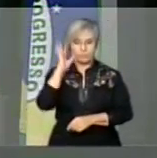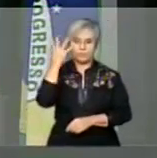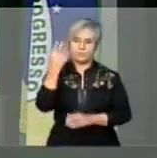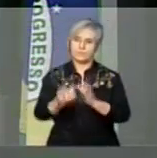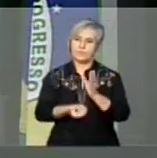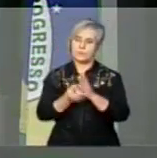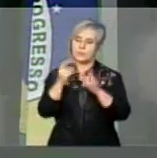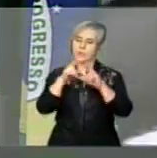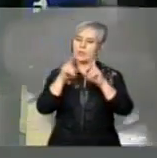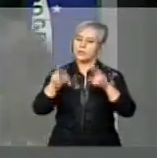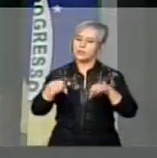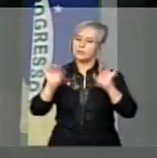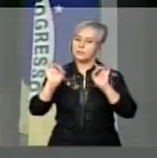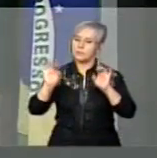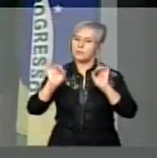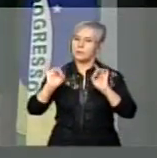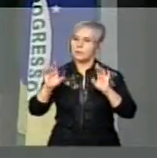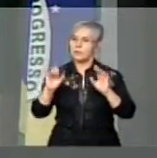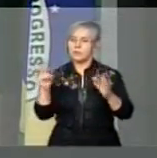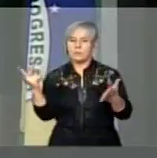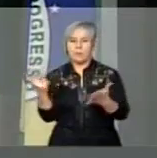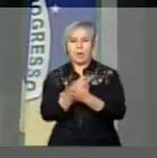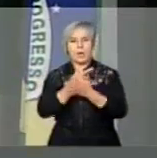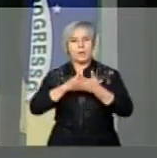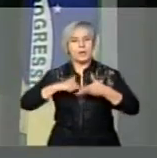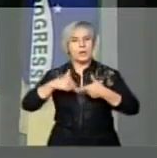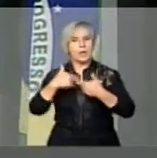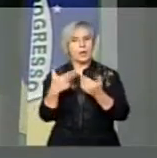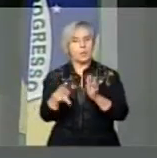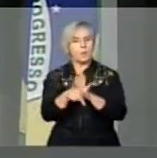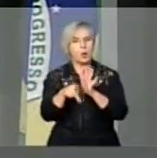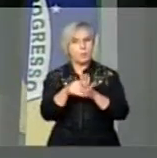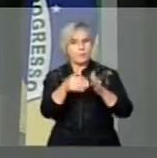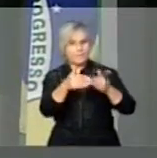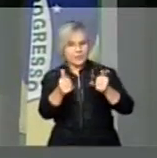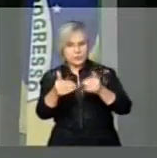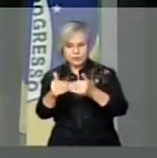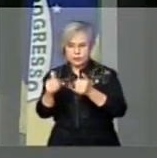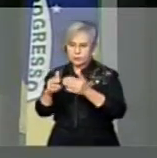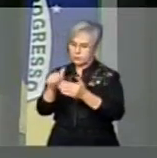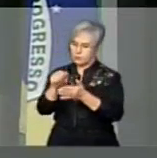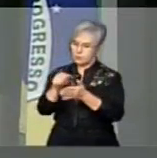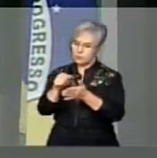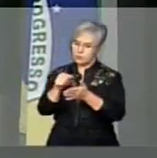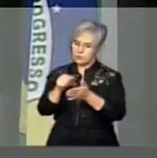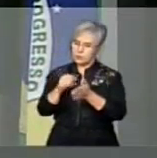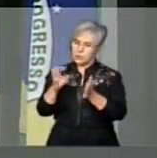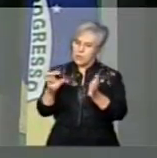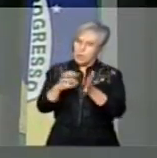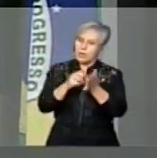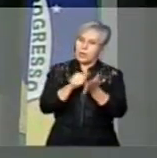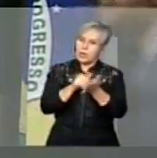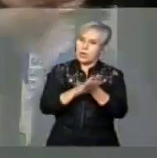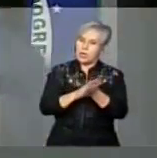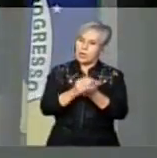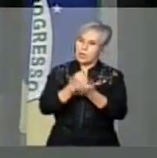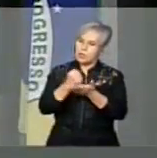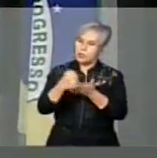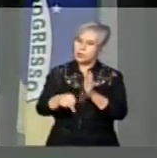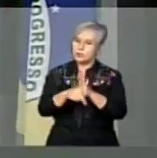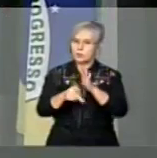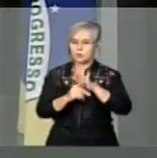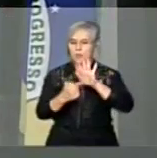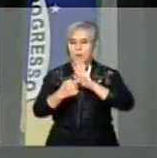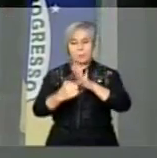regime especial para os procedimentos relativos aos pedidos de registro de marca apresentados pelas